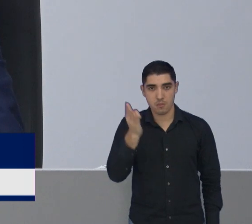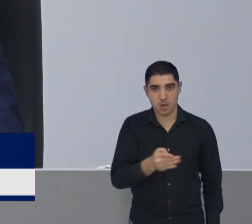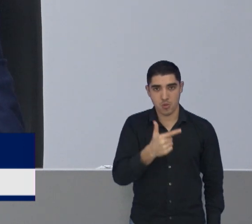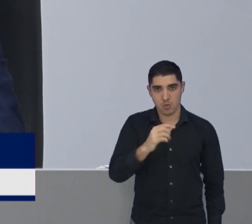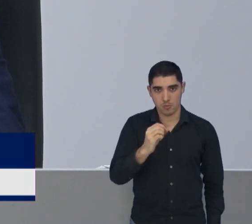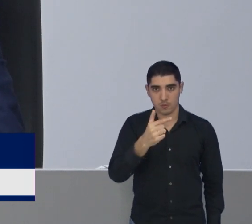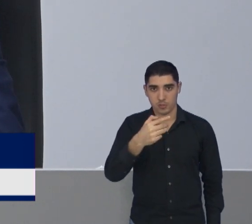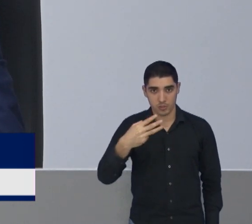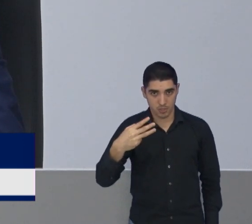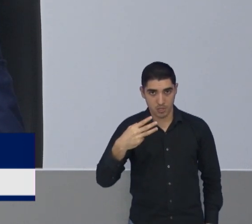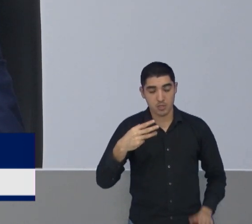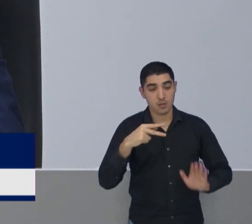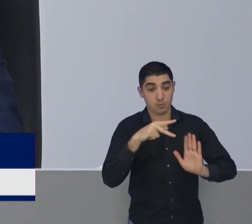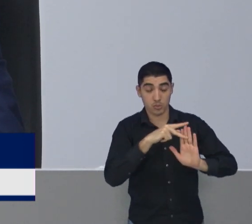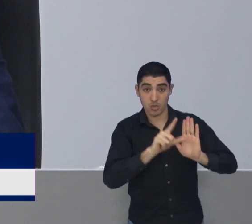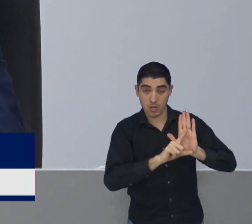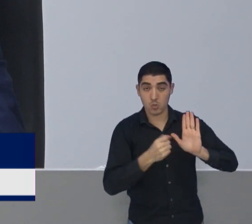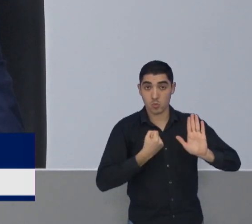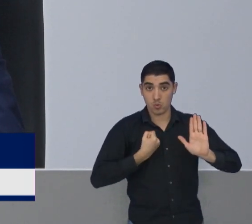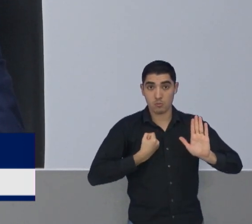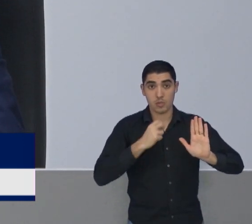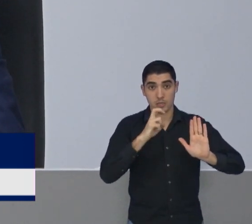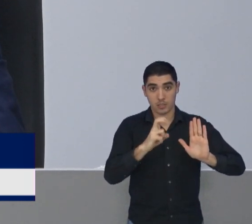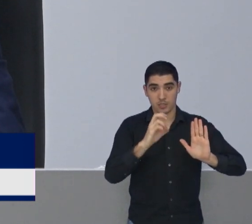17438/2023, projeto de lei número